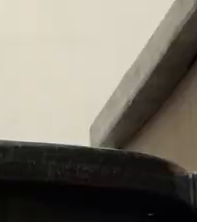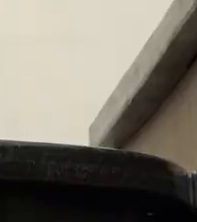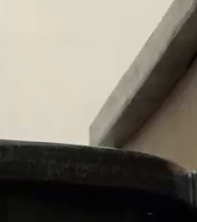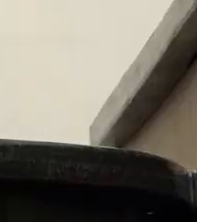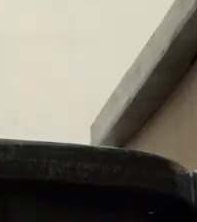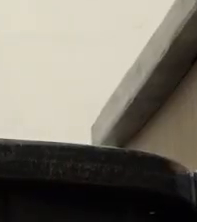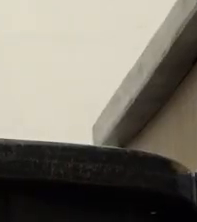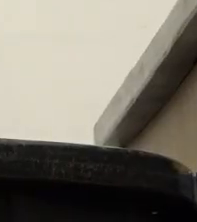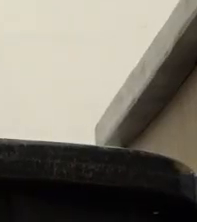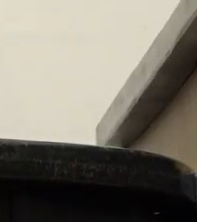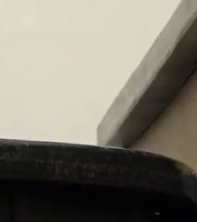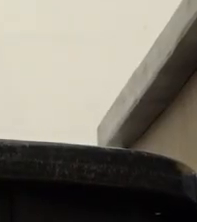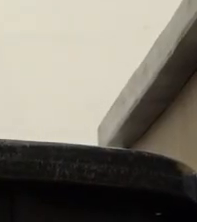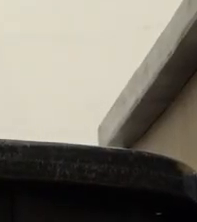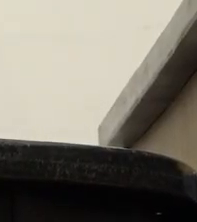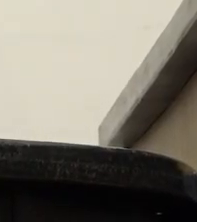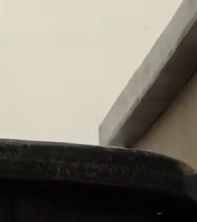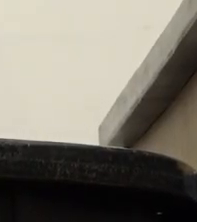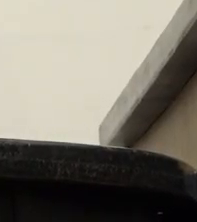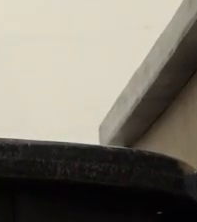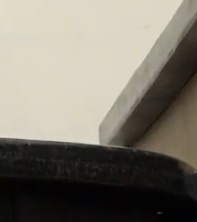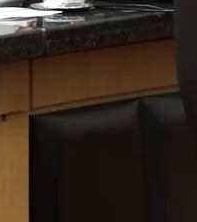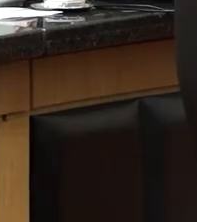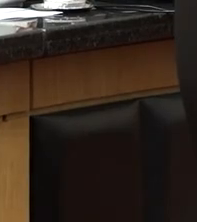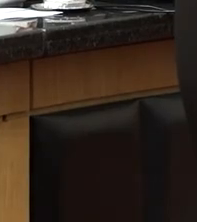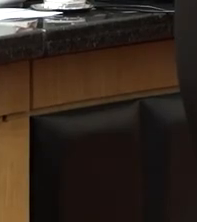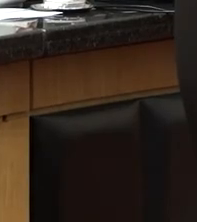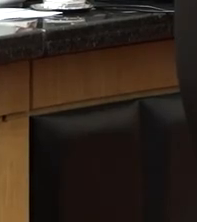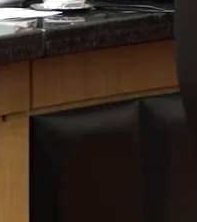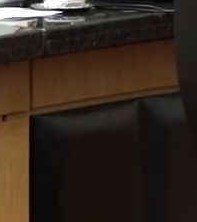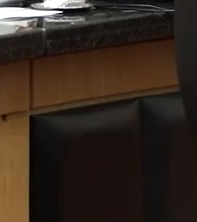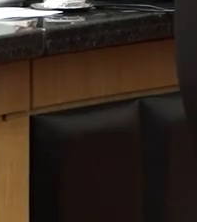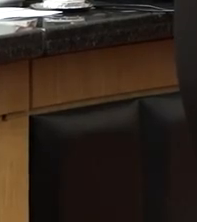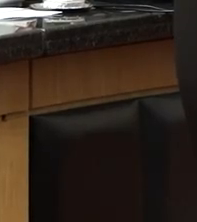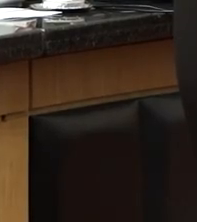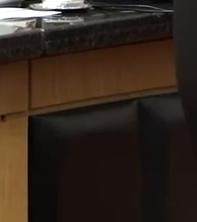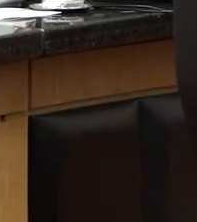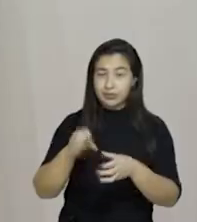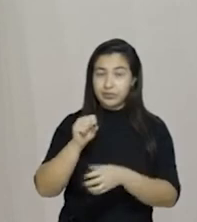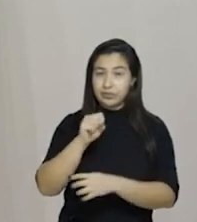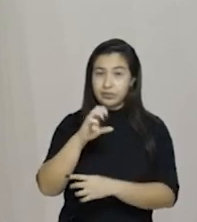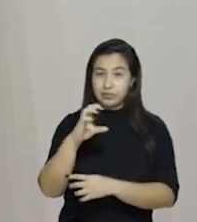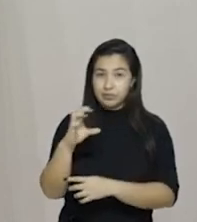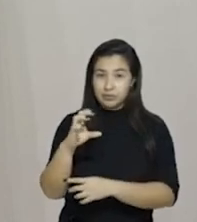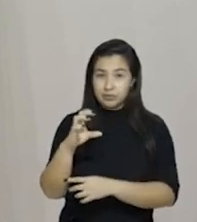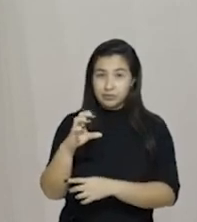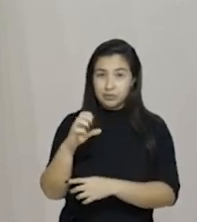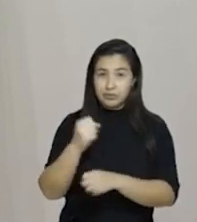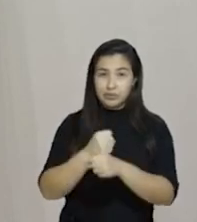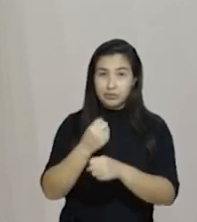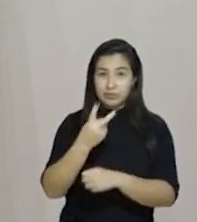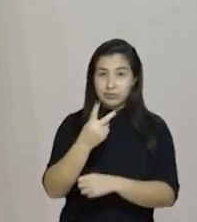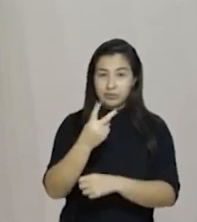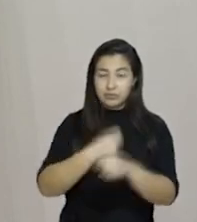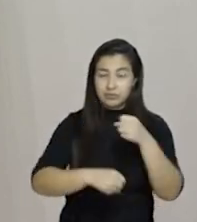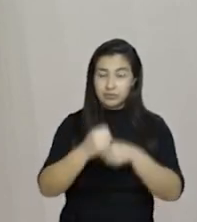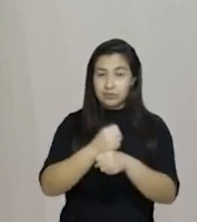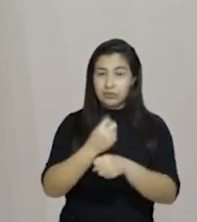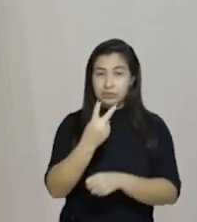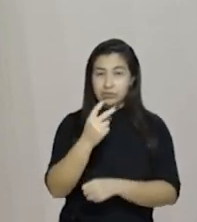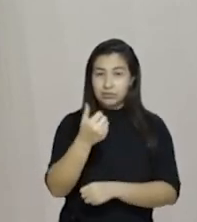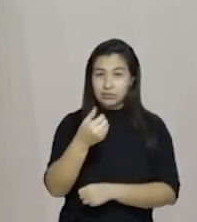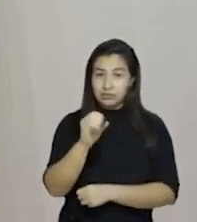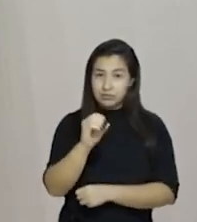a polícia militar só aumentou o efetivo em 47 homens em 2013 na região